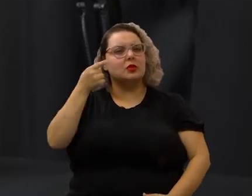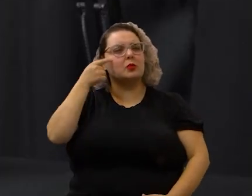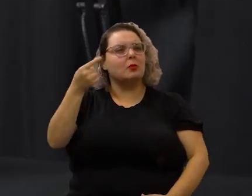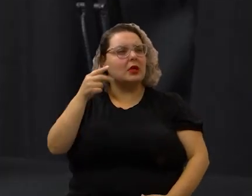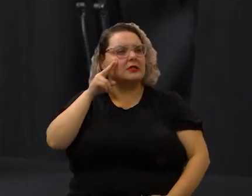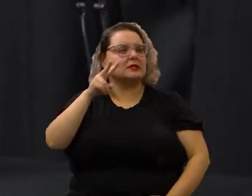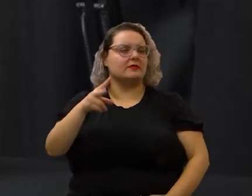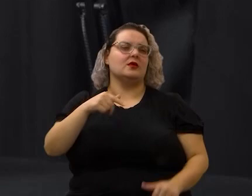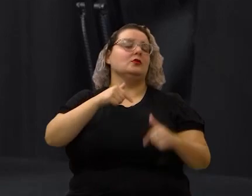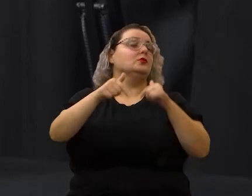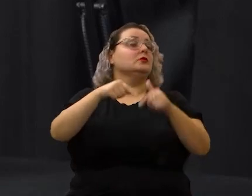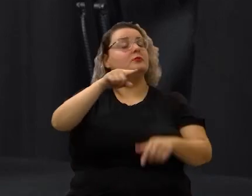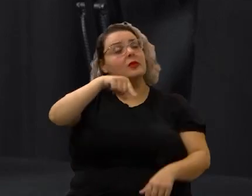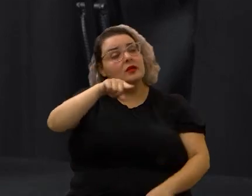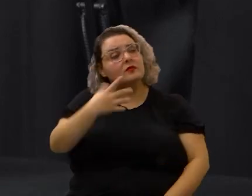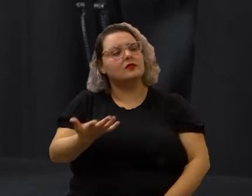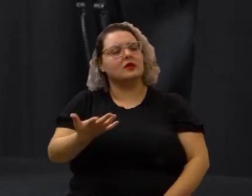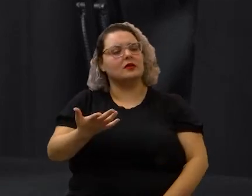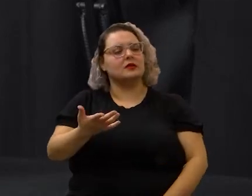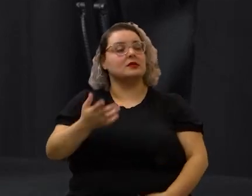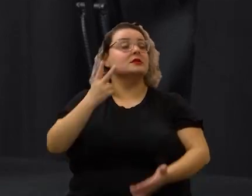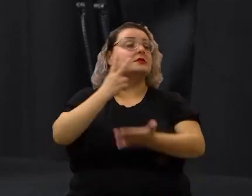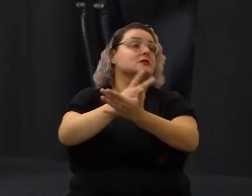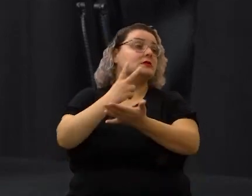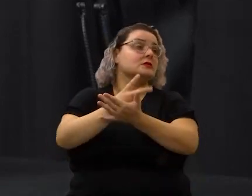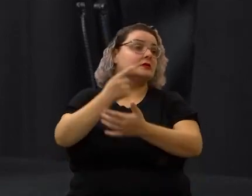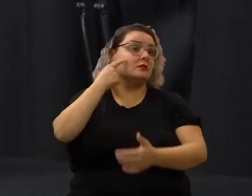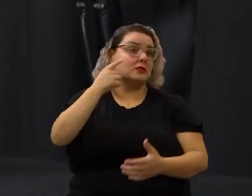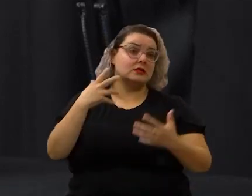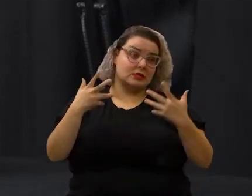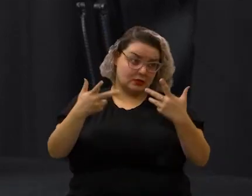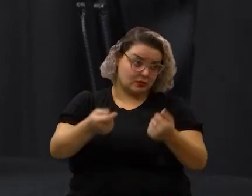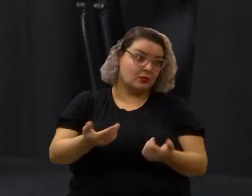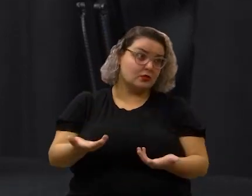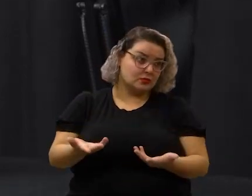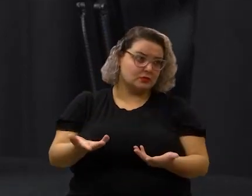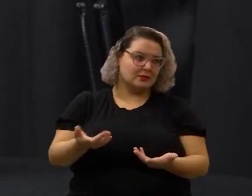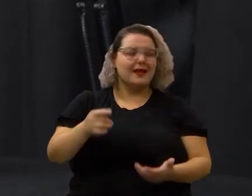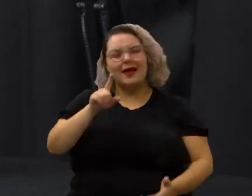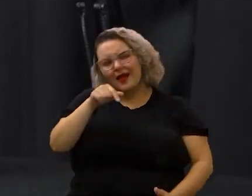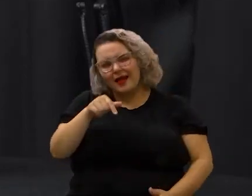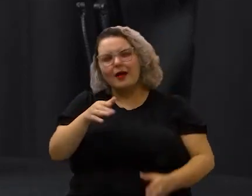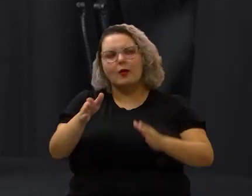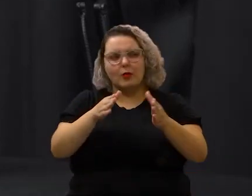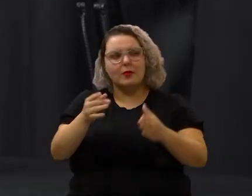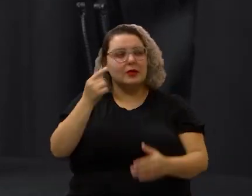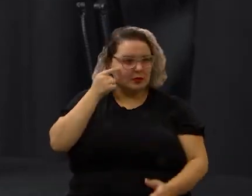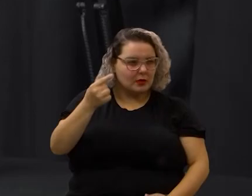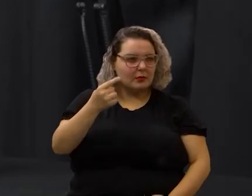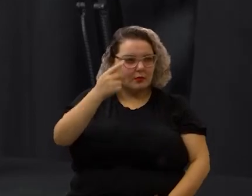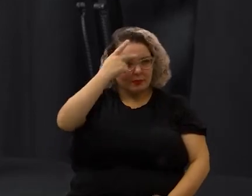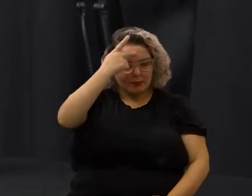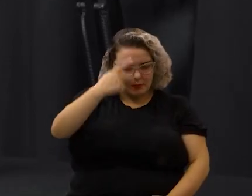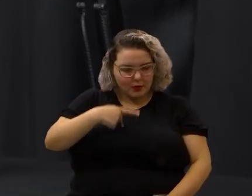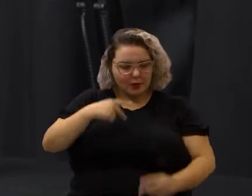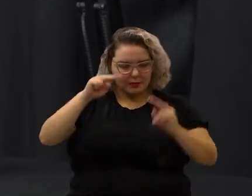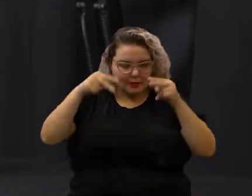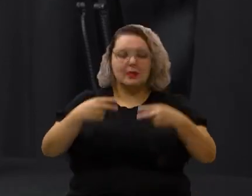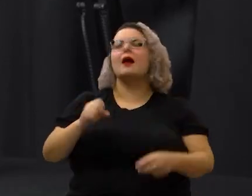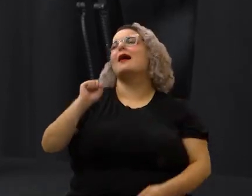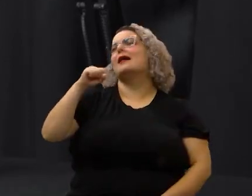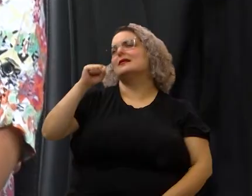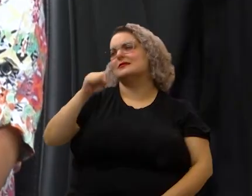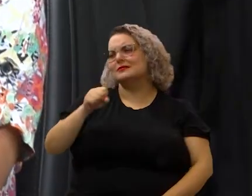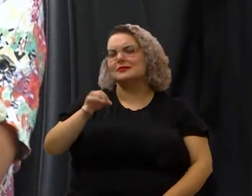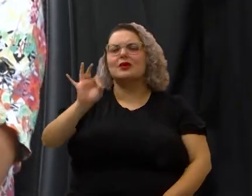gente pensa e vê o trabalho de vocês, vocês sempre têm que pensar em todo mundo. Será que esse é o momento que você pensa em você?